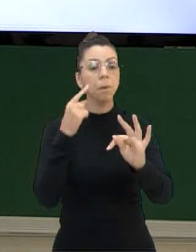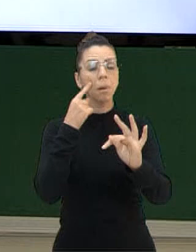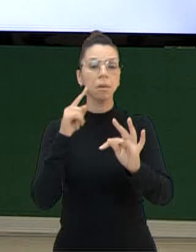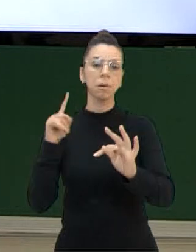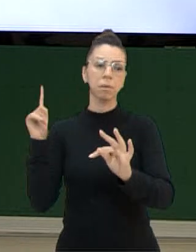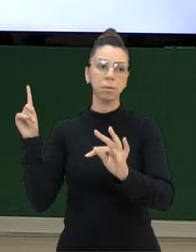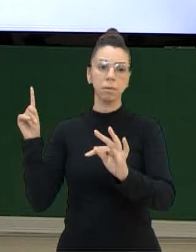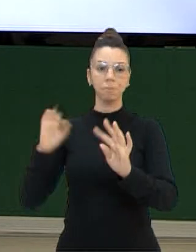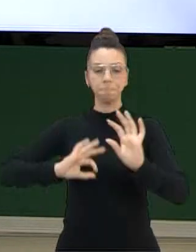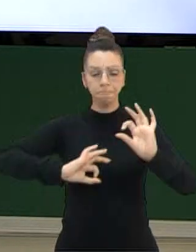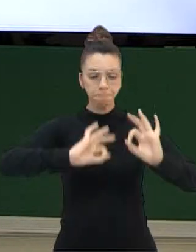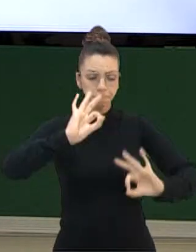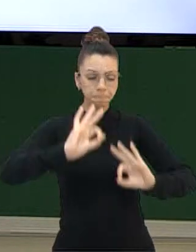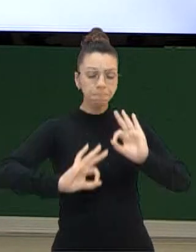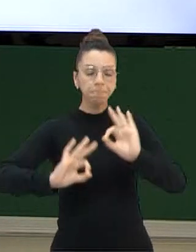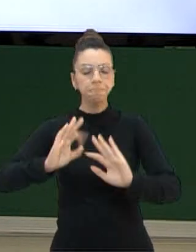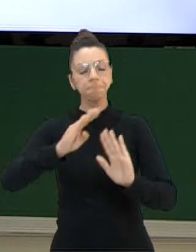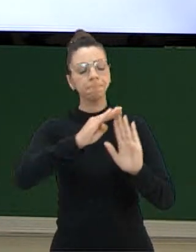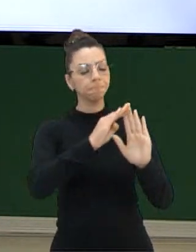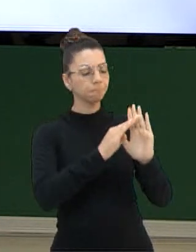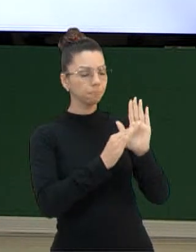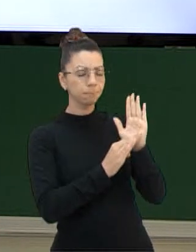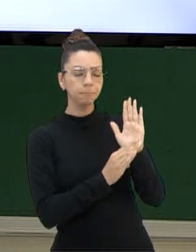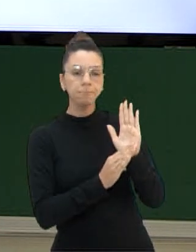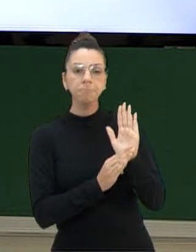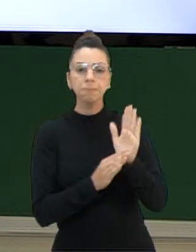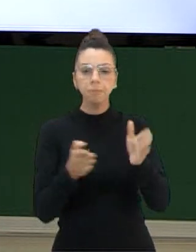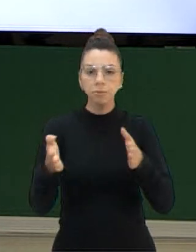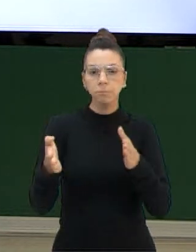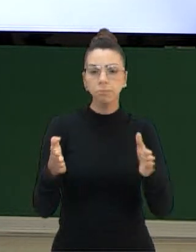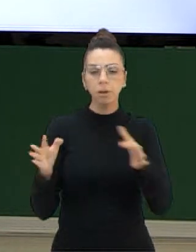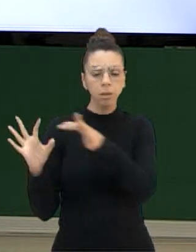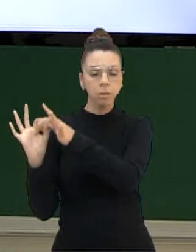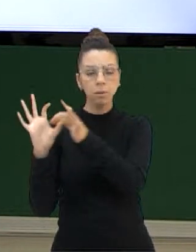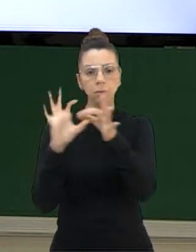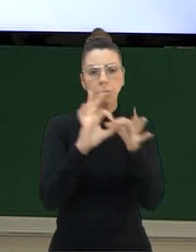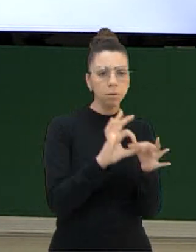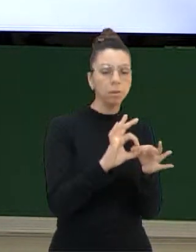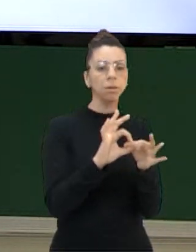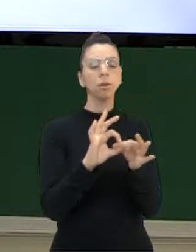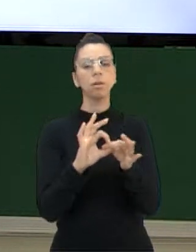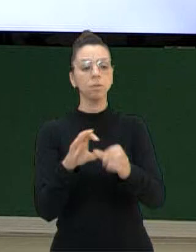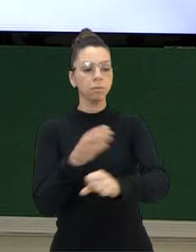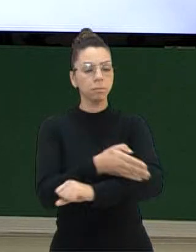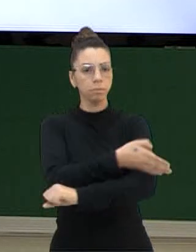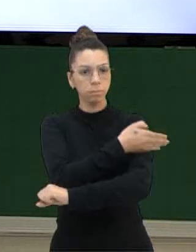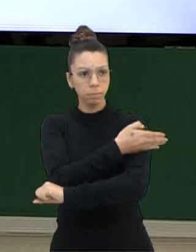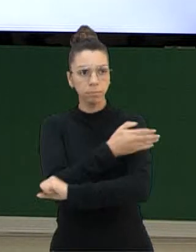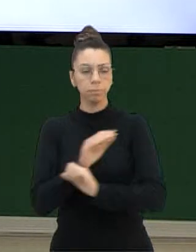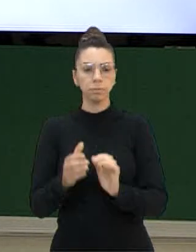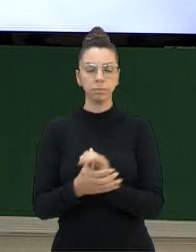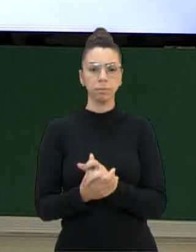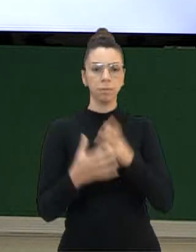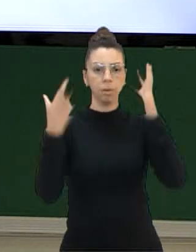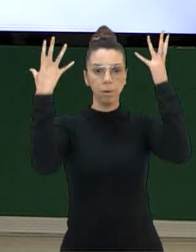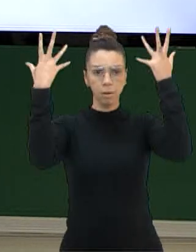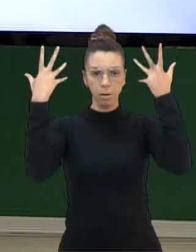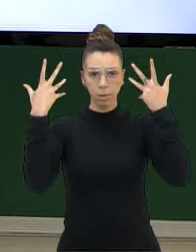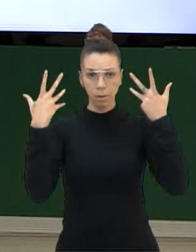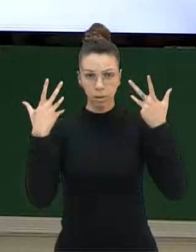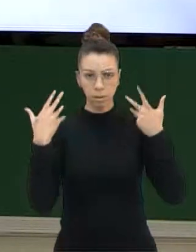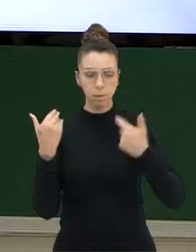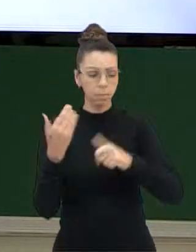tecnologia elaborada a partir de elementos daquele contexto da Idade da Pedra. Animais